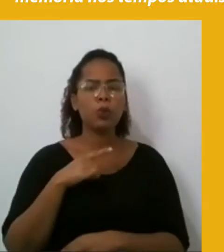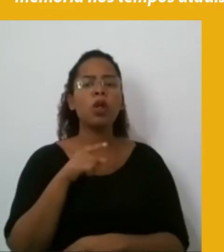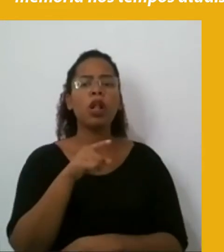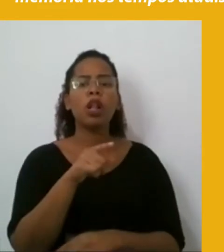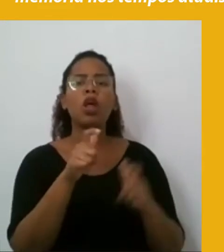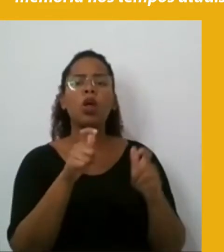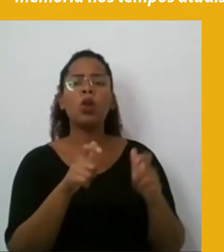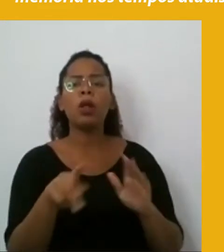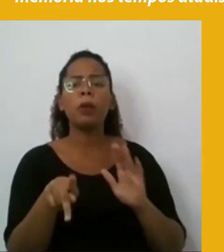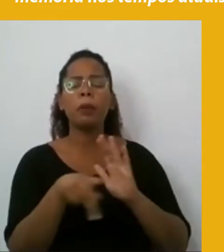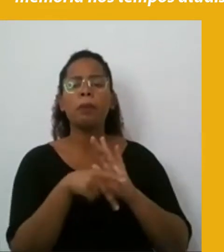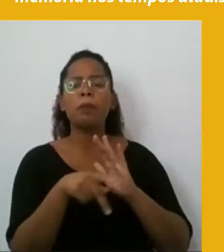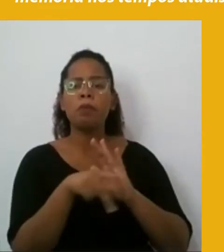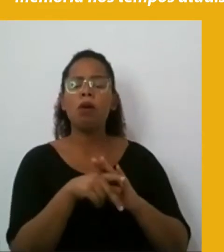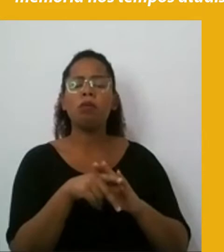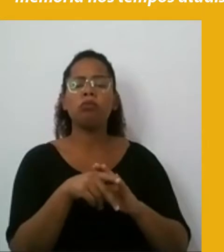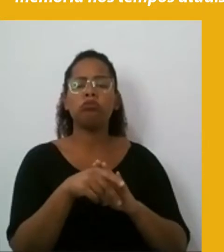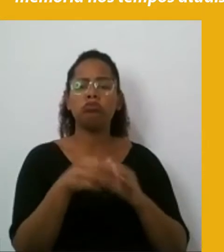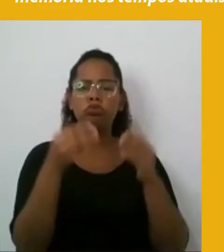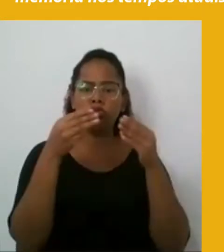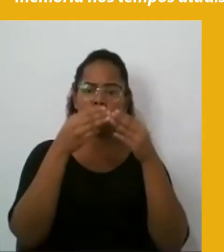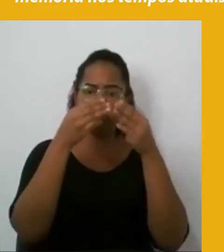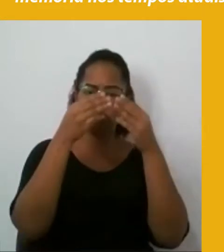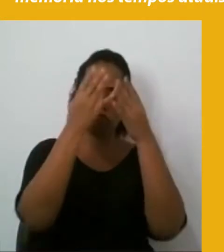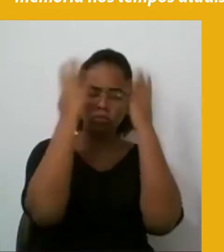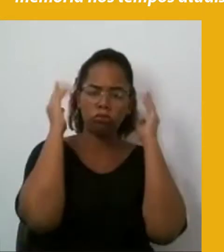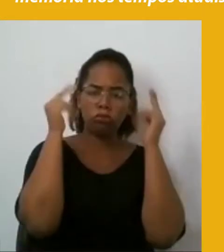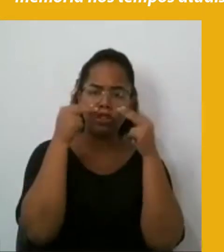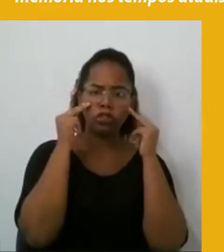cidadania, pela terra, pelos direitos, minorias.